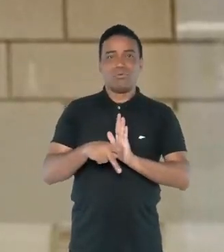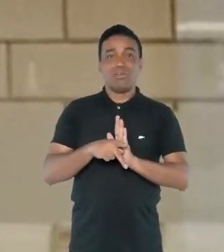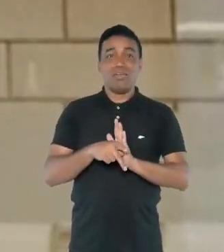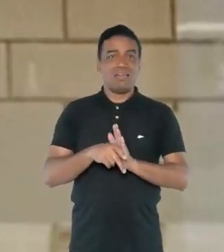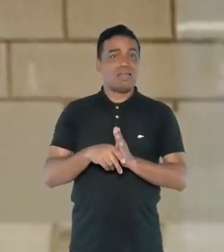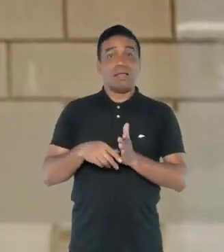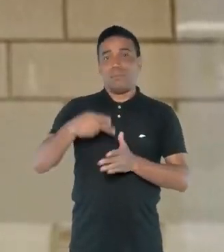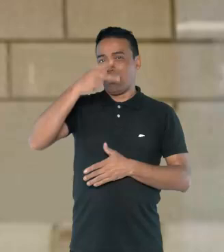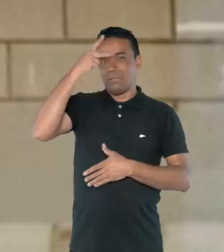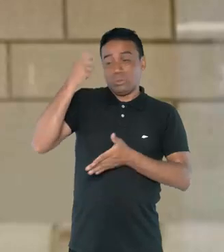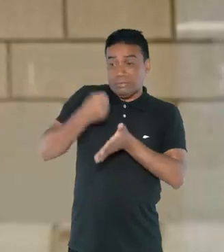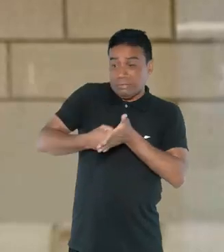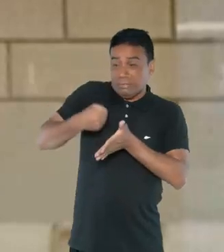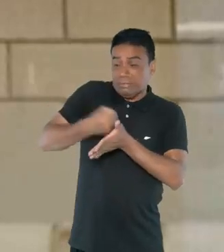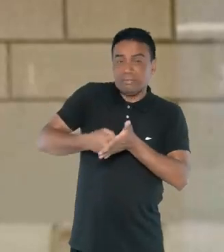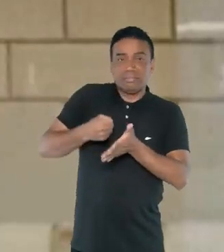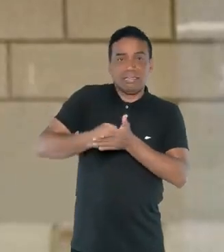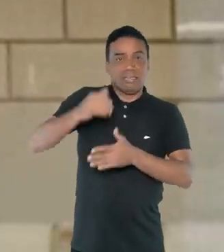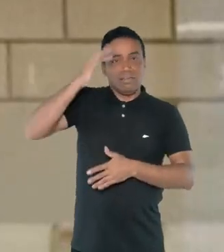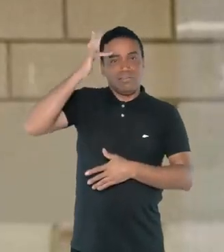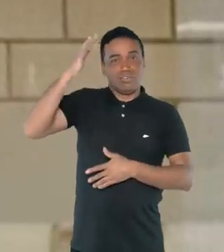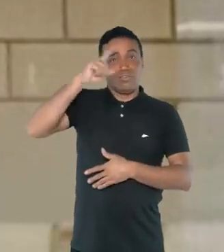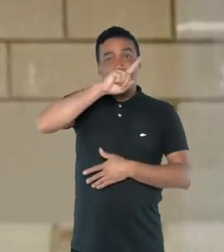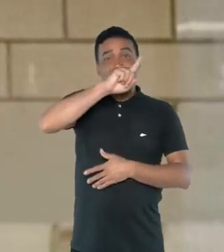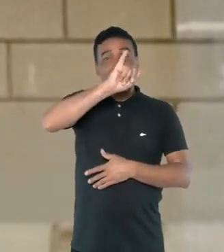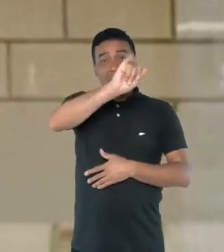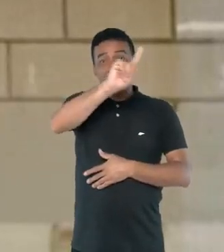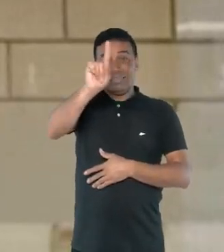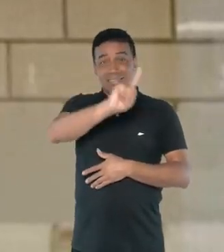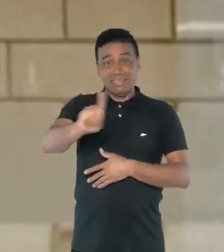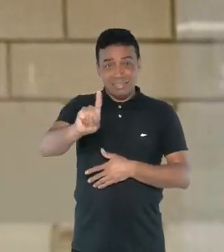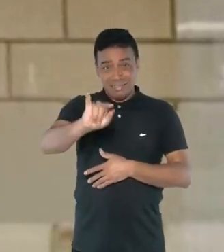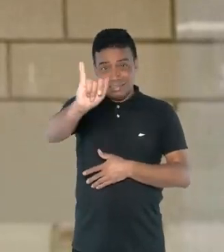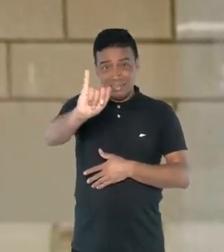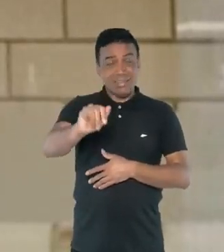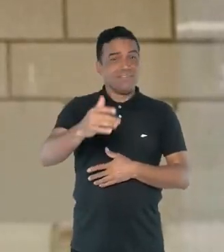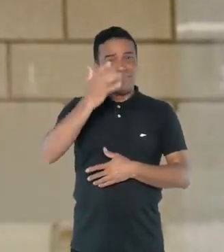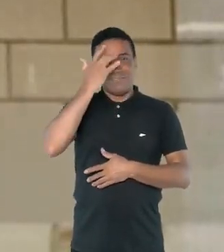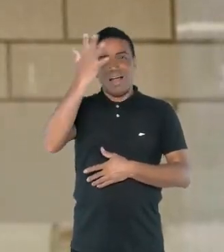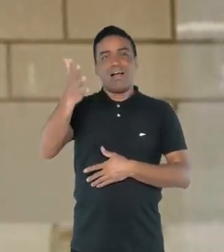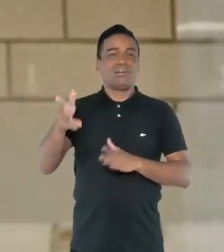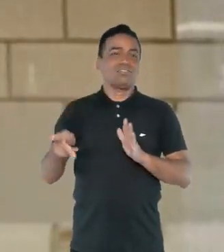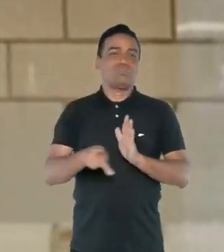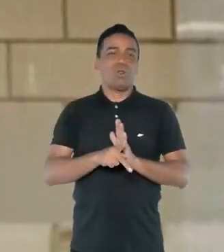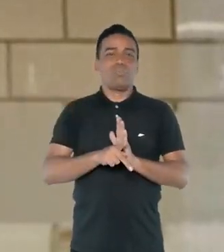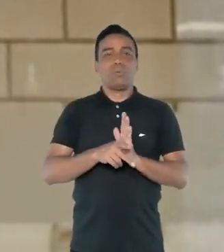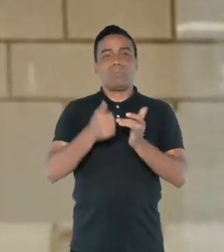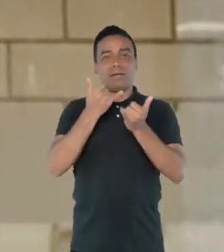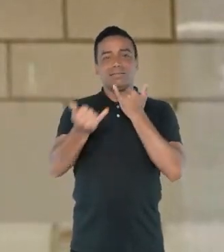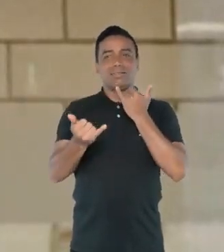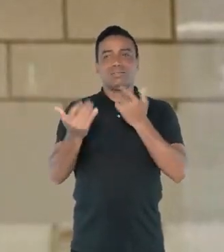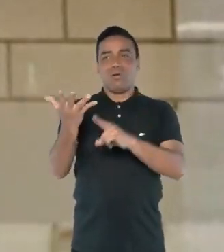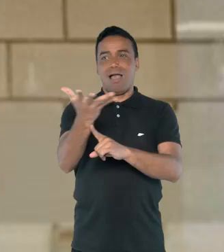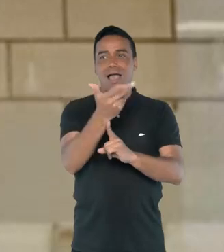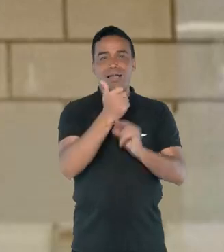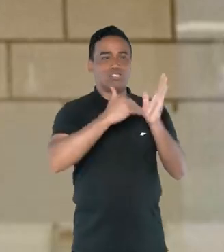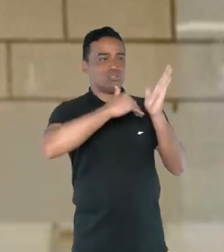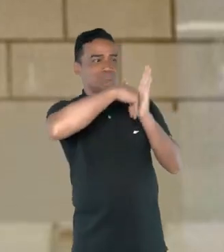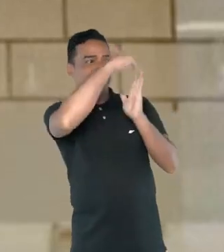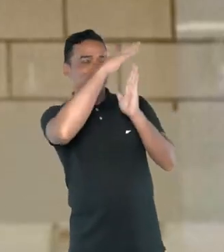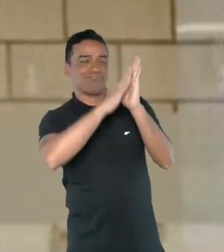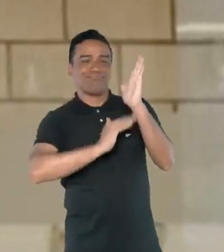anatomista, né? E a filosofia easy, né, a filosofia fácil, como sendo a obra de um pintor.